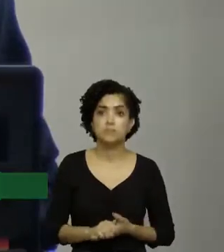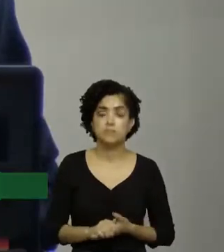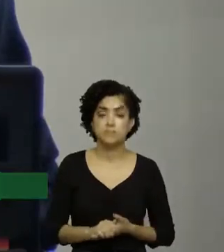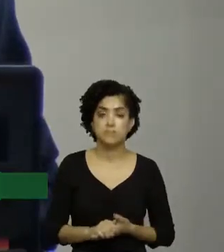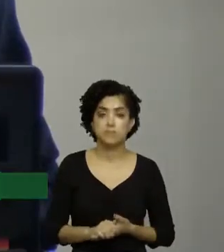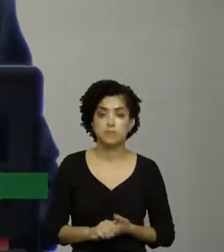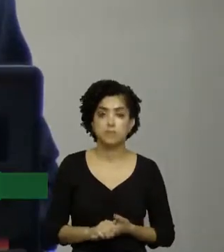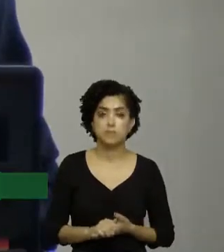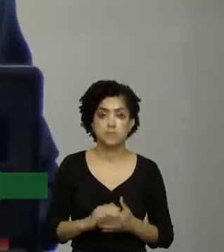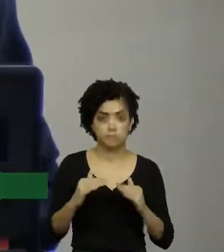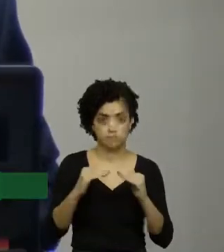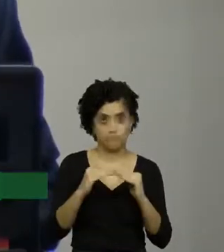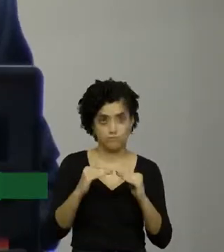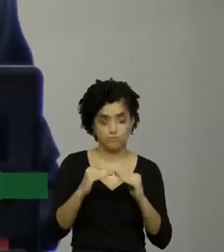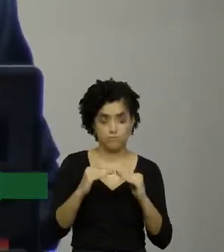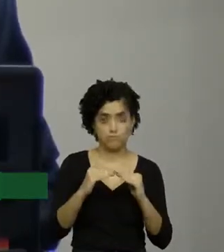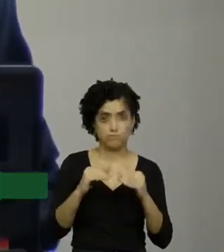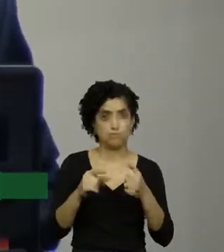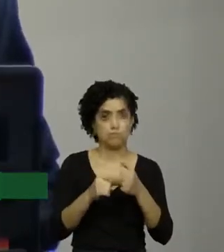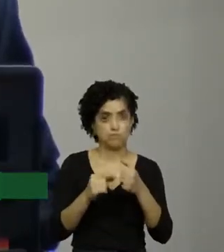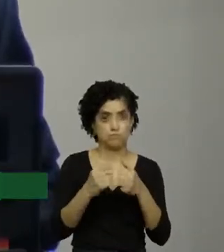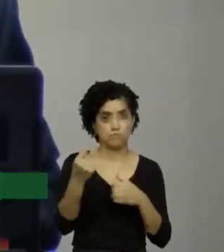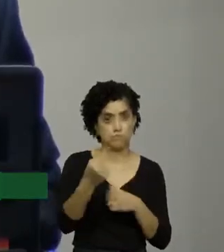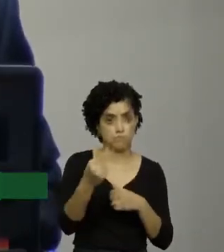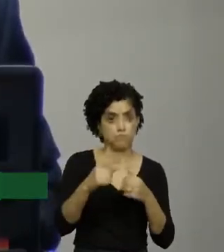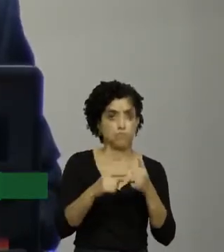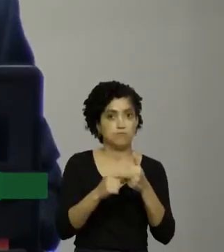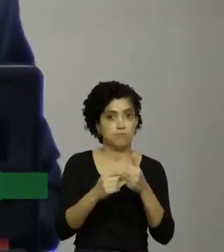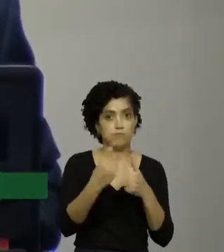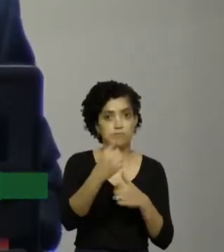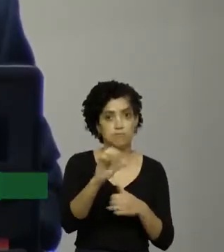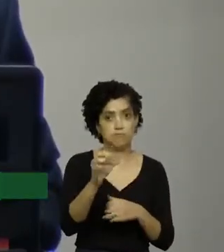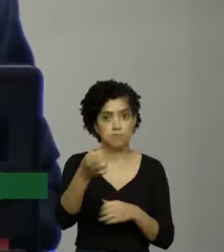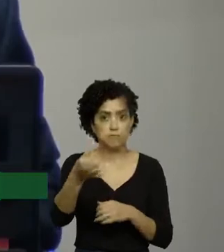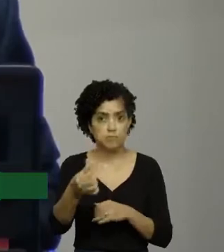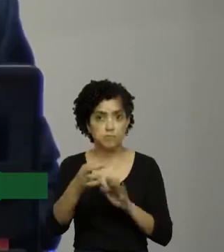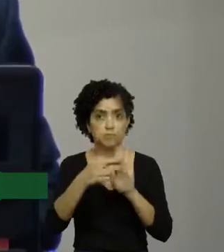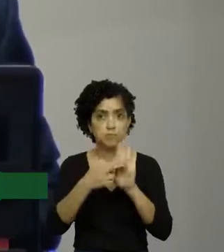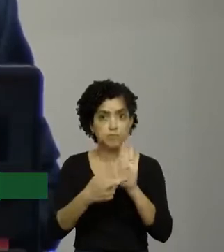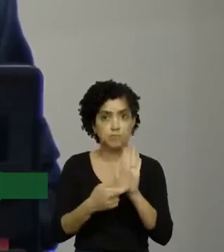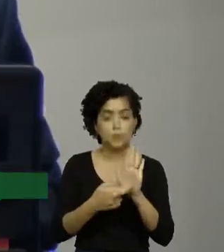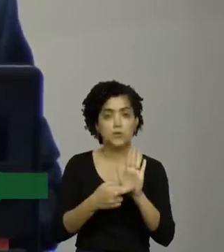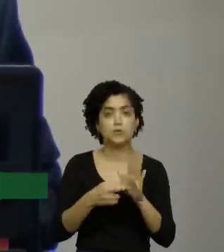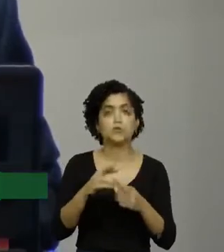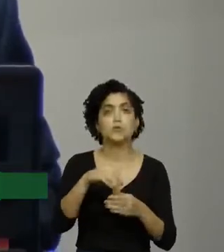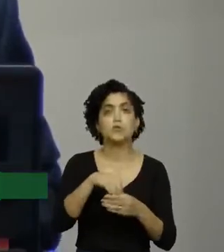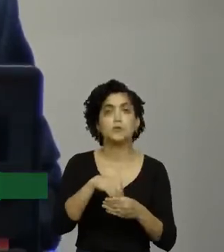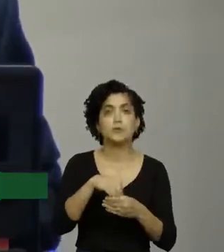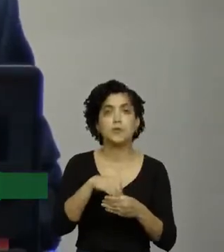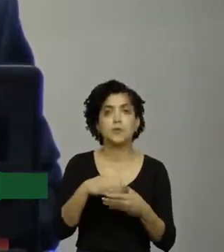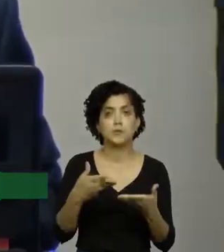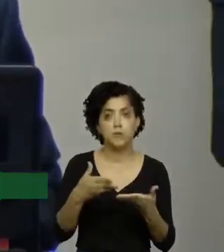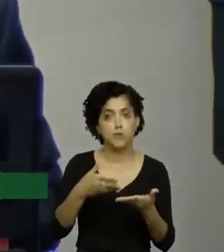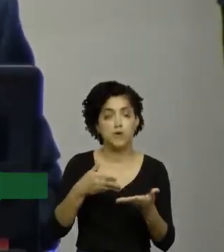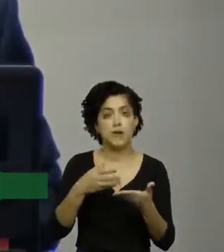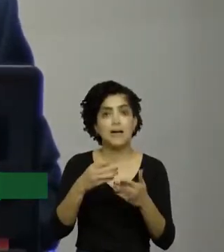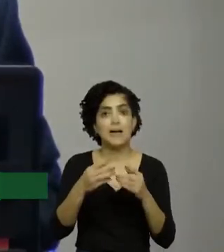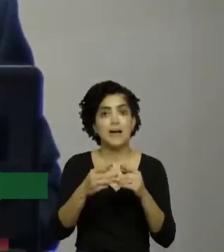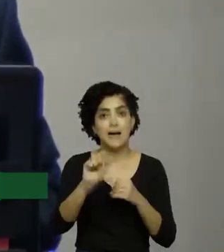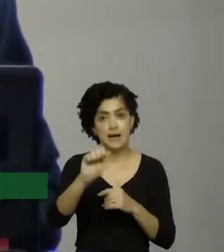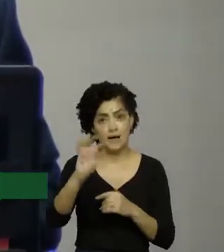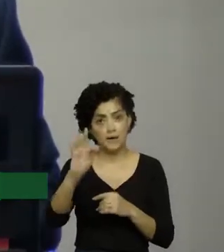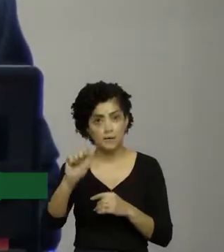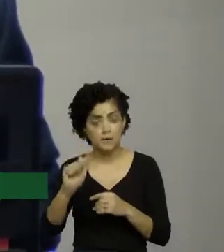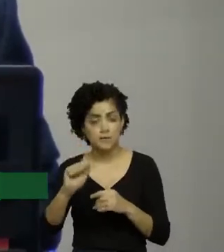Em consonância com o artigo 1º do artigo 106 do Regimento Interno, dou as atas